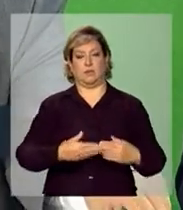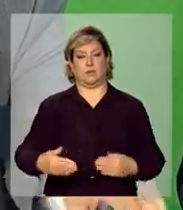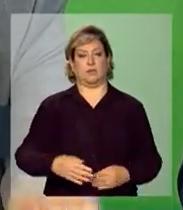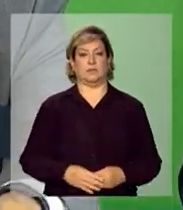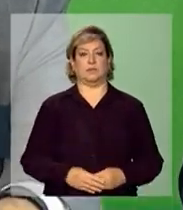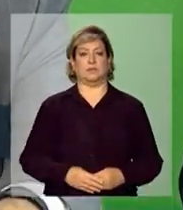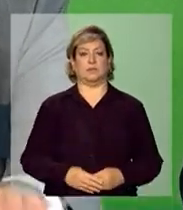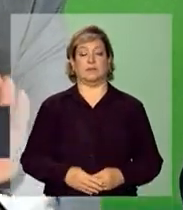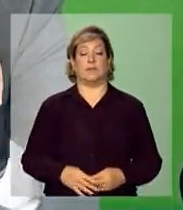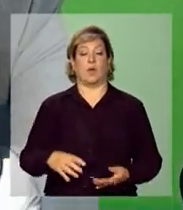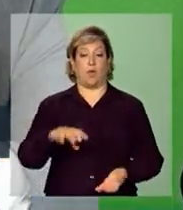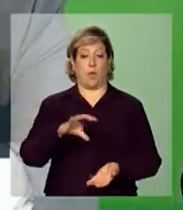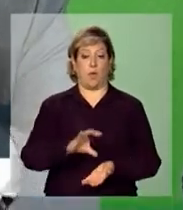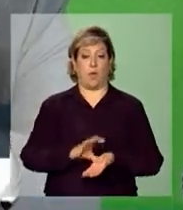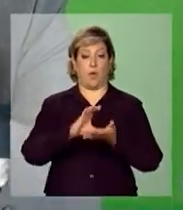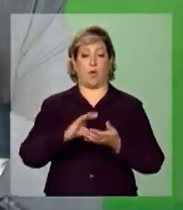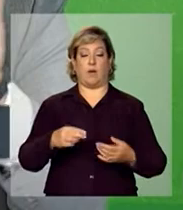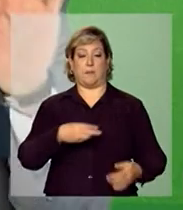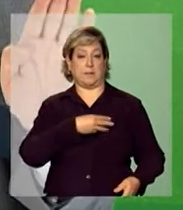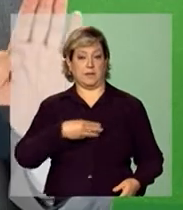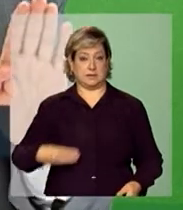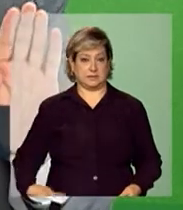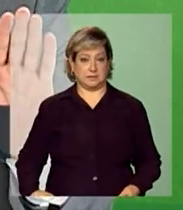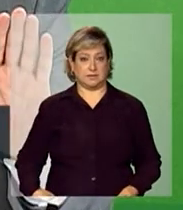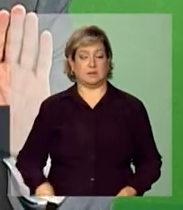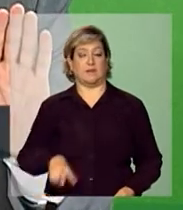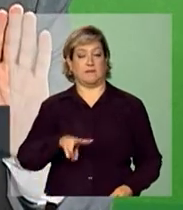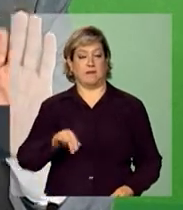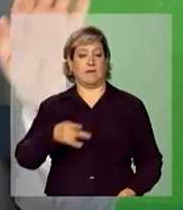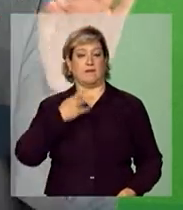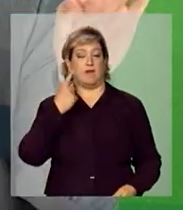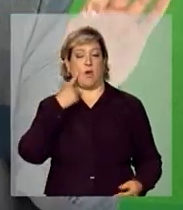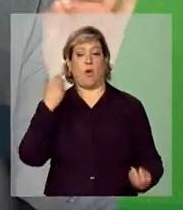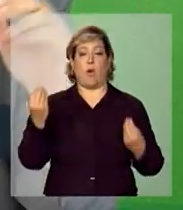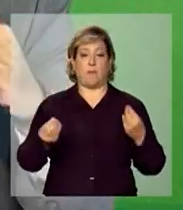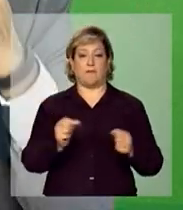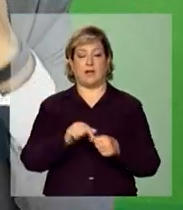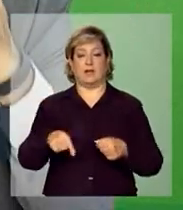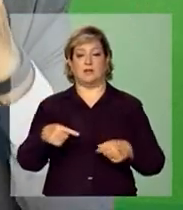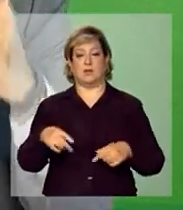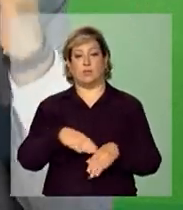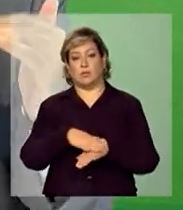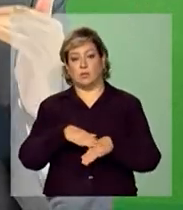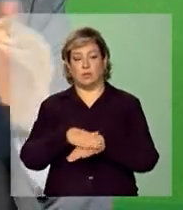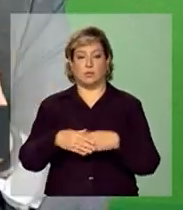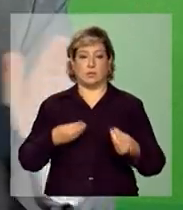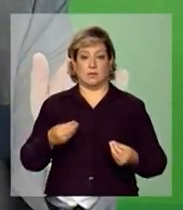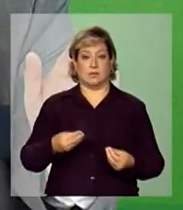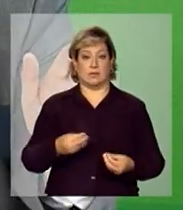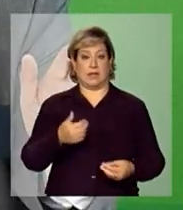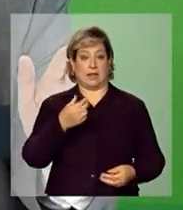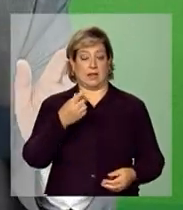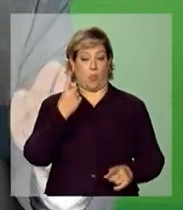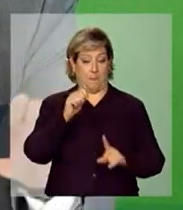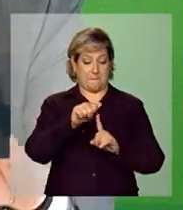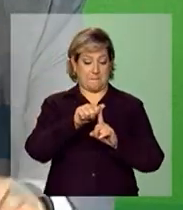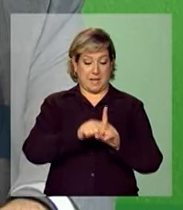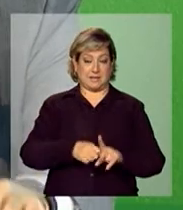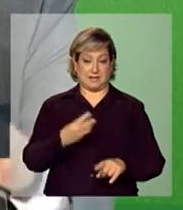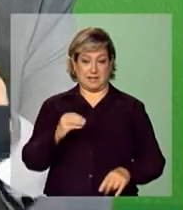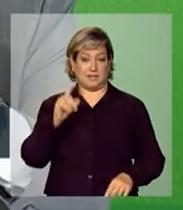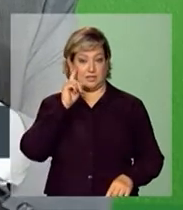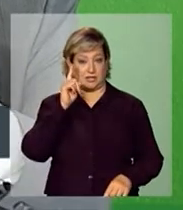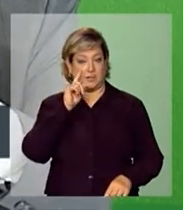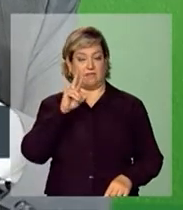de ministros orientarão como será feito essa discussão A questão é nós vamos abrir em 30 dias teremos um equacionamento para